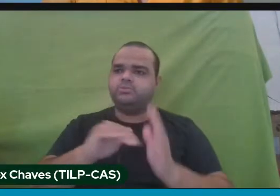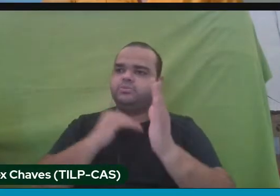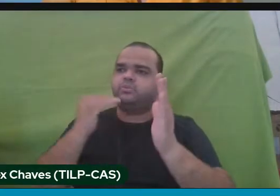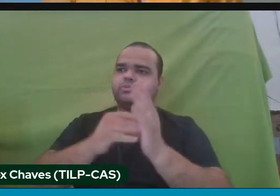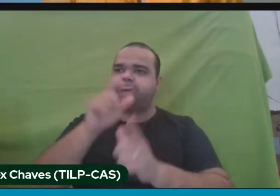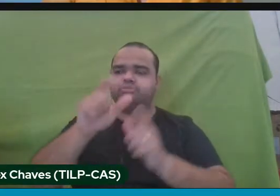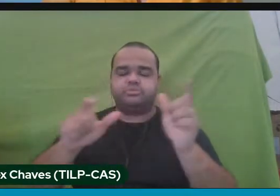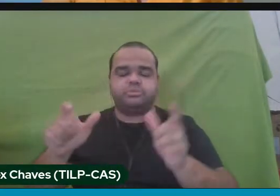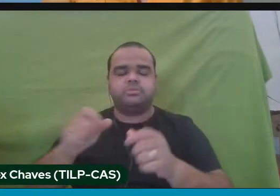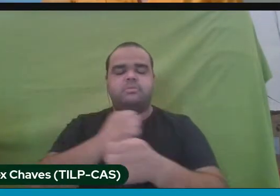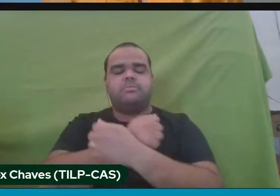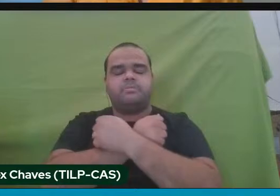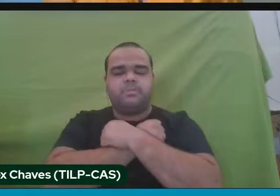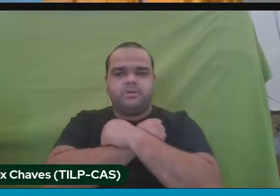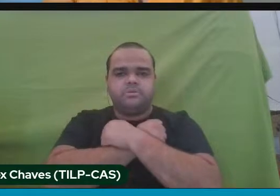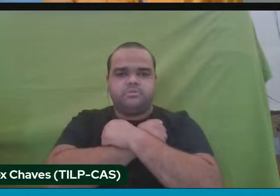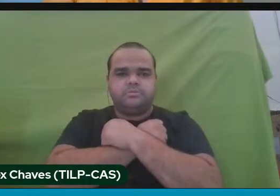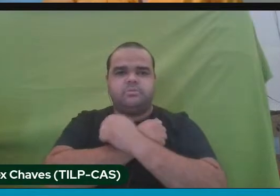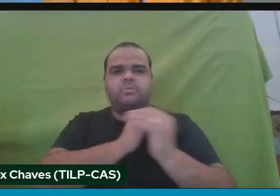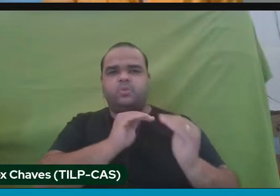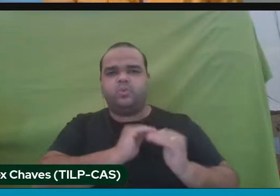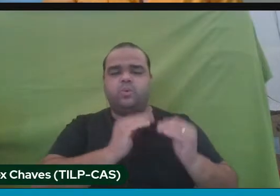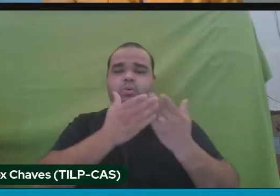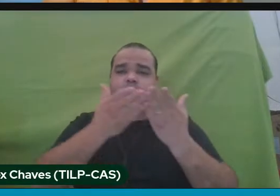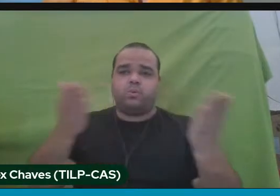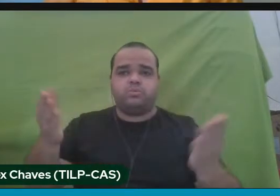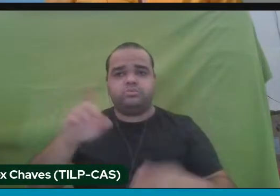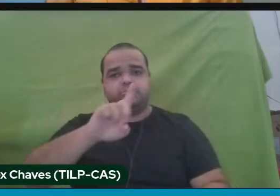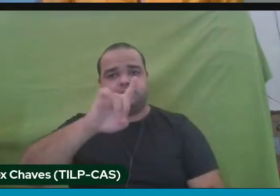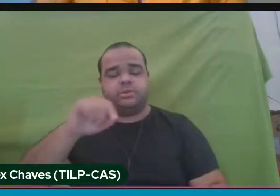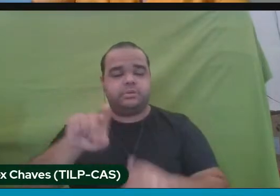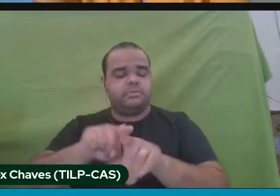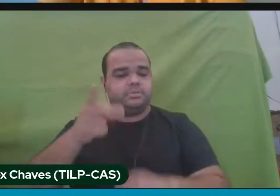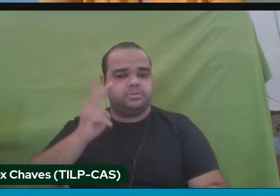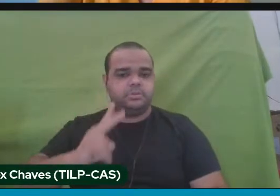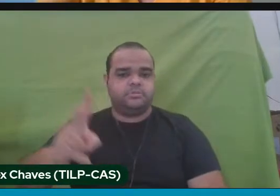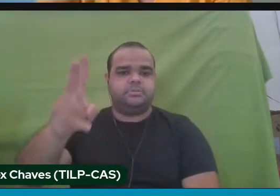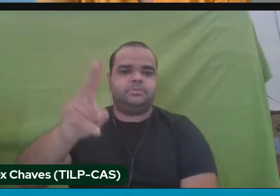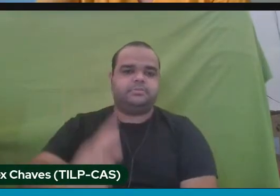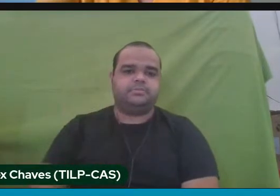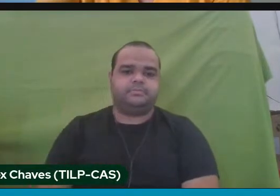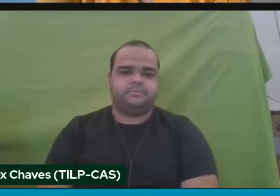Um grande abraço apaiano para este dia e para sempre.